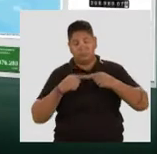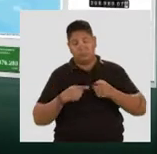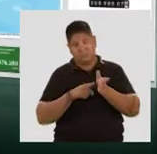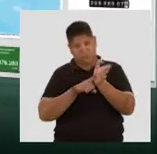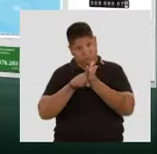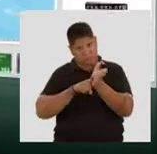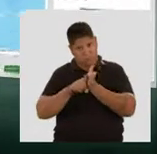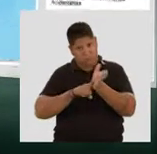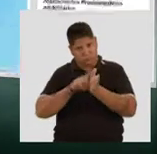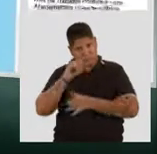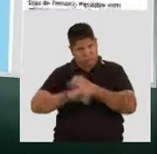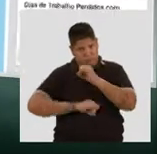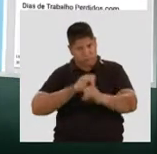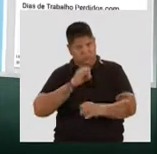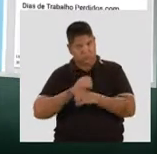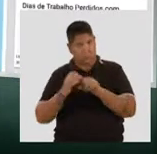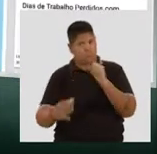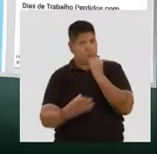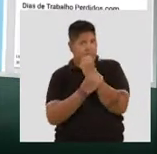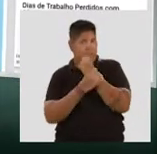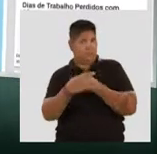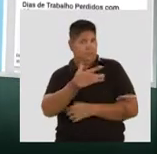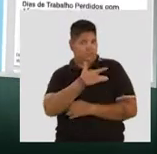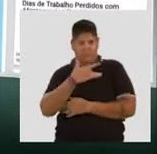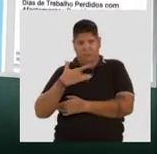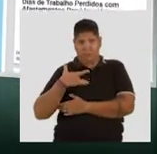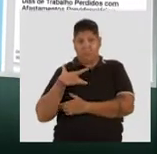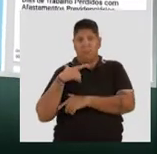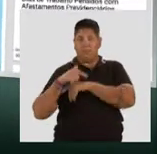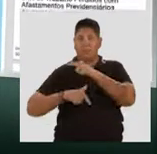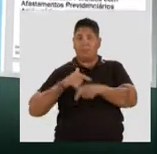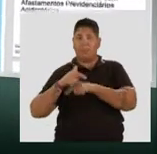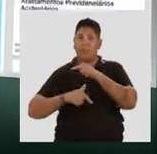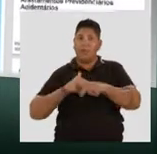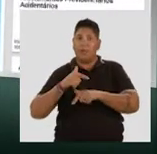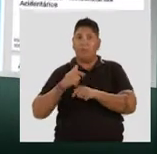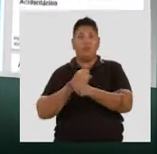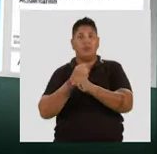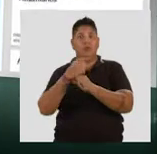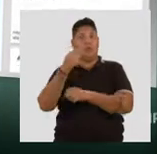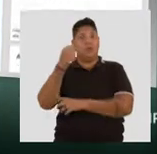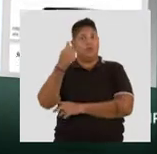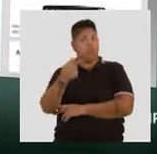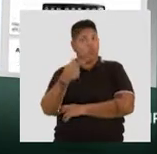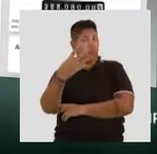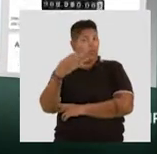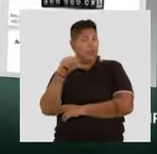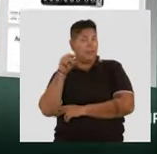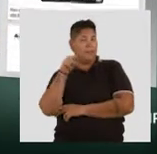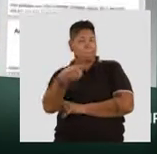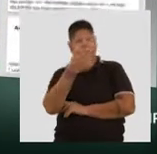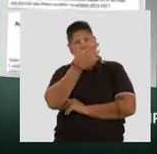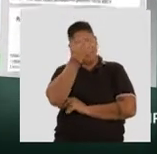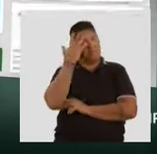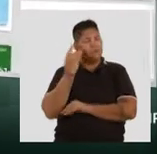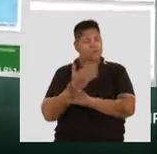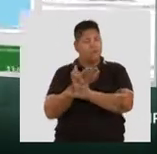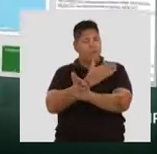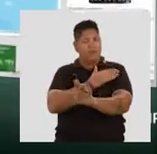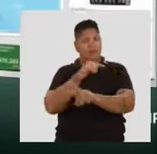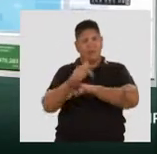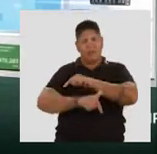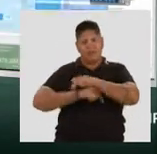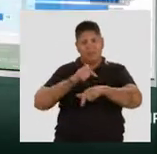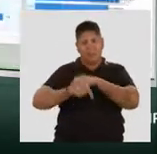dados do Observatório Digital de Saúde e Segurança do Trabalho, do MPT, em 2017, mais de 40 mil